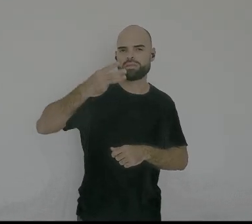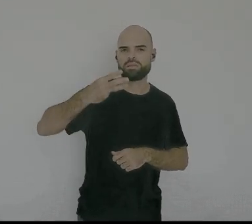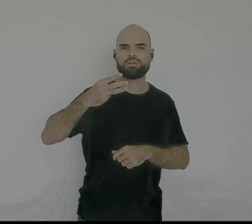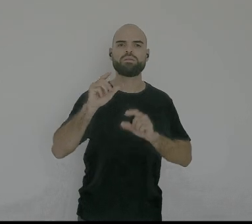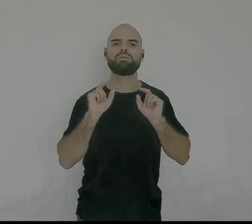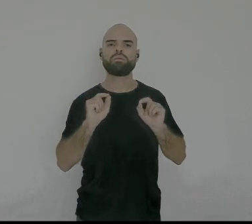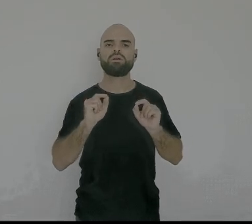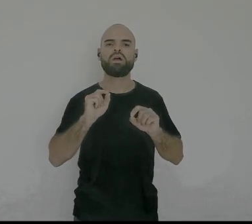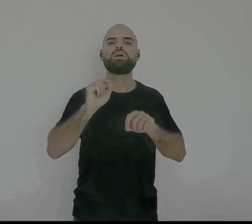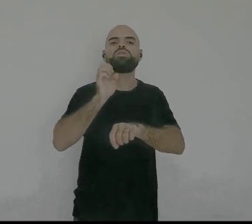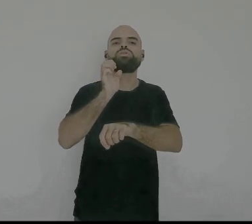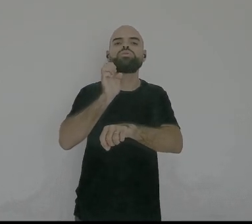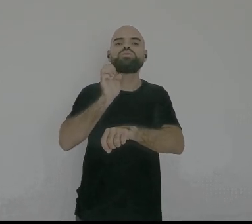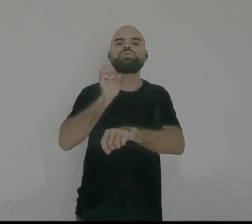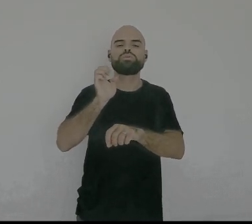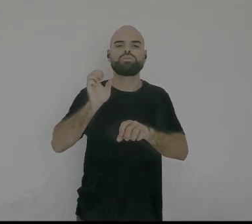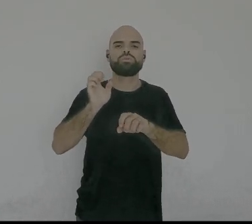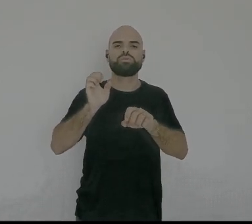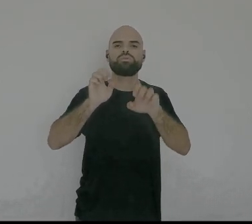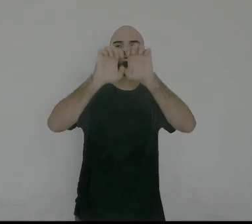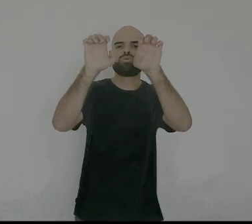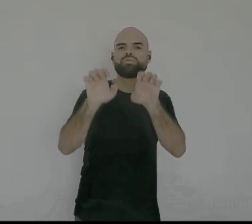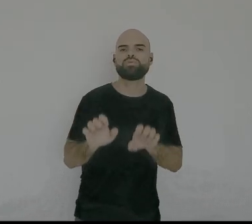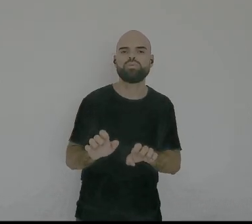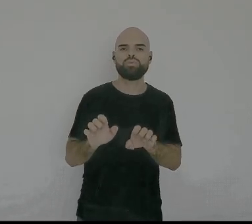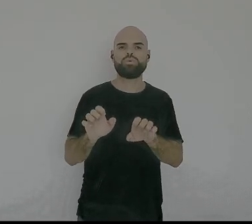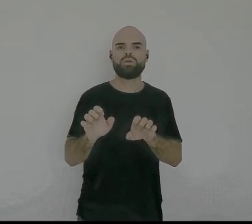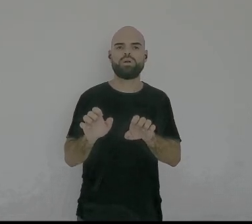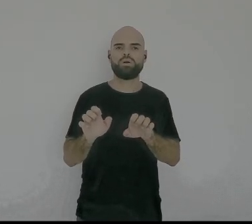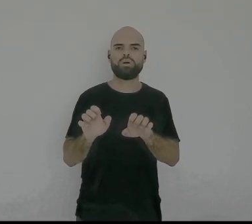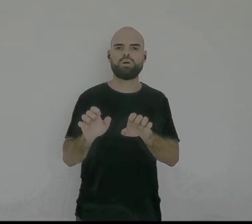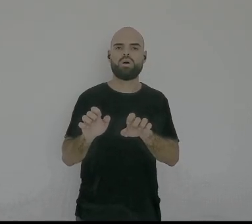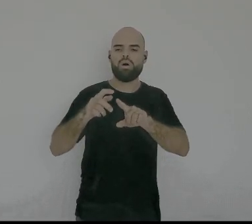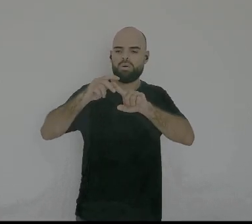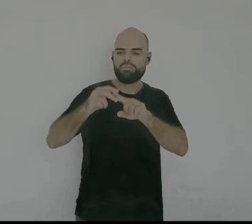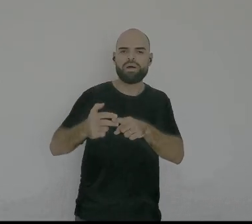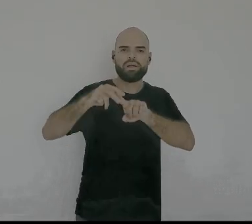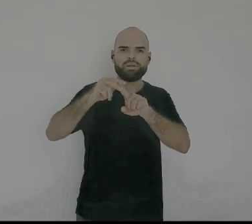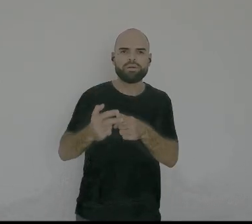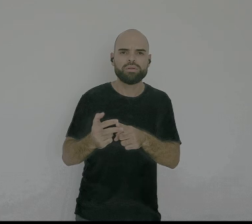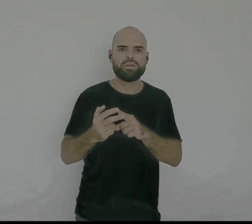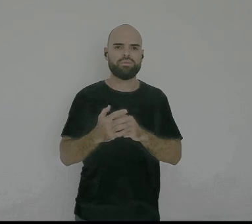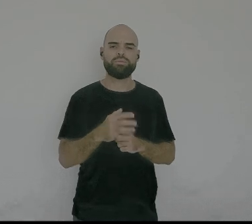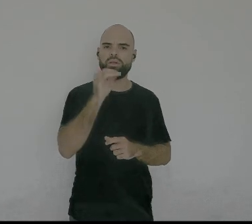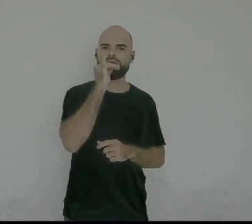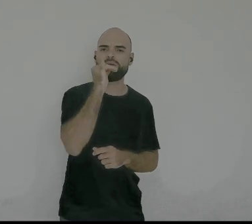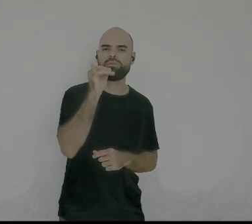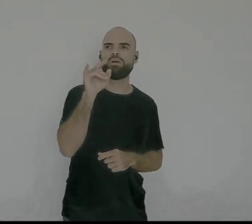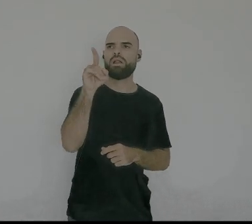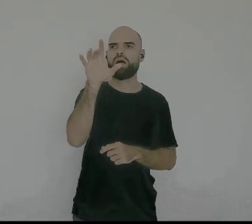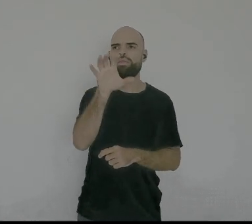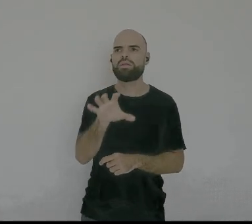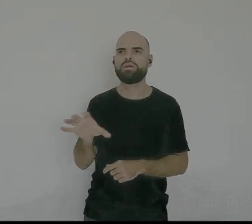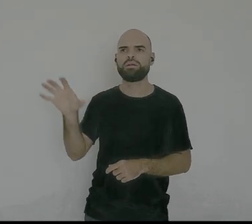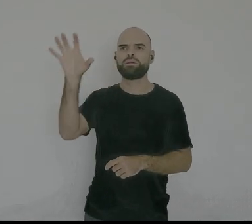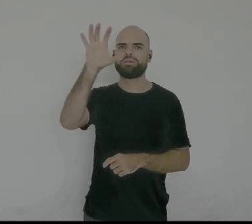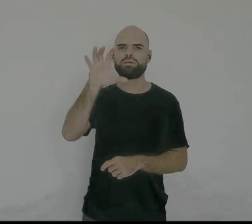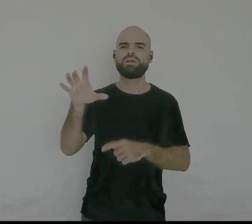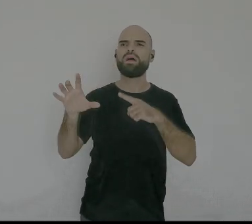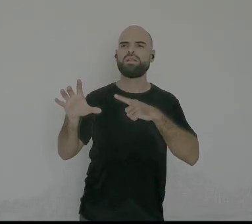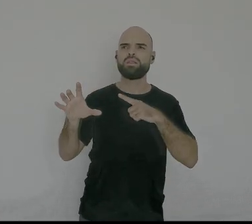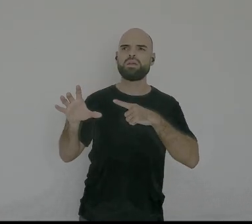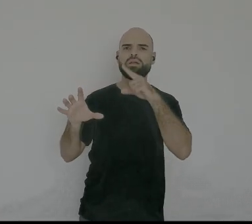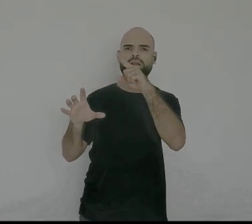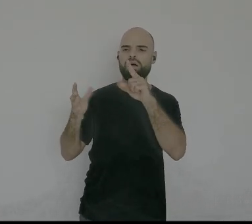O terceiro elemento é a estrutura operacional de uma rede. Uma rede tem